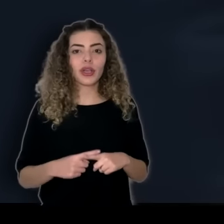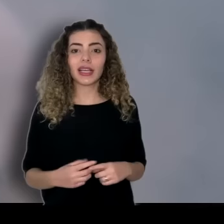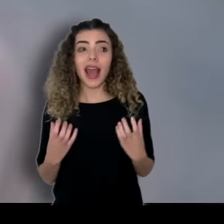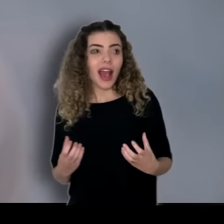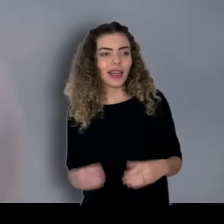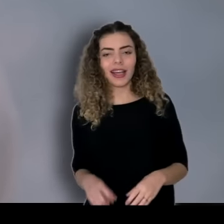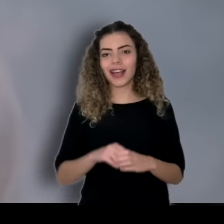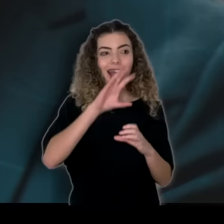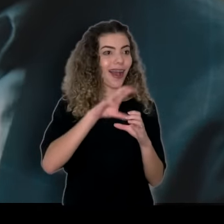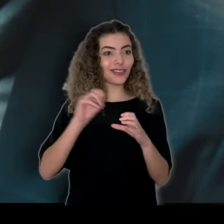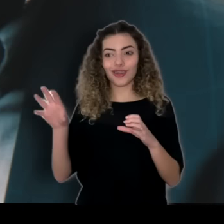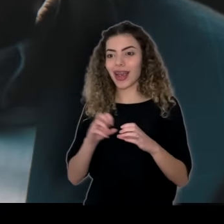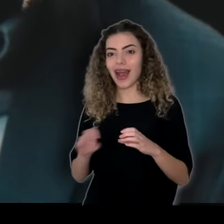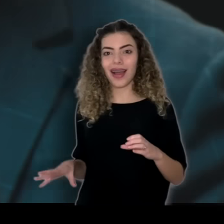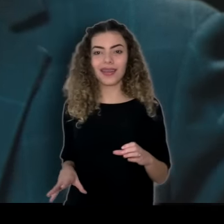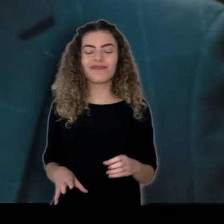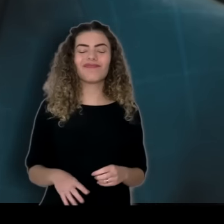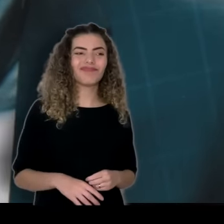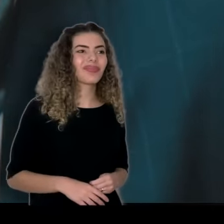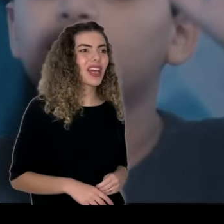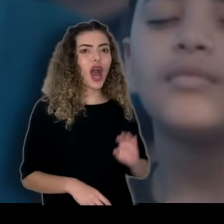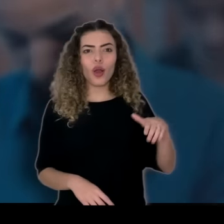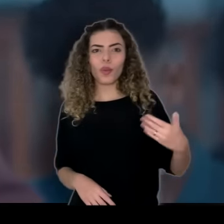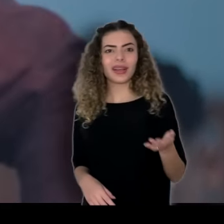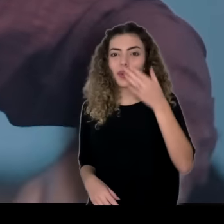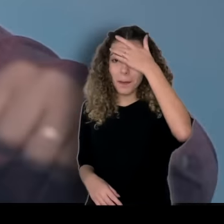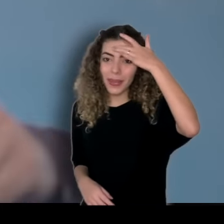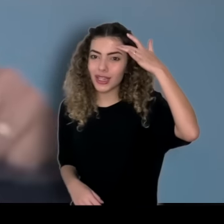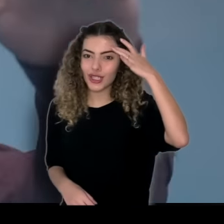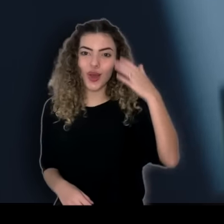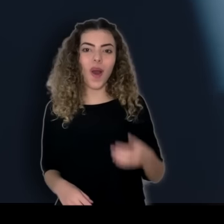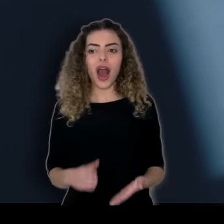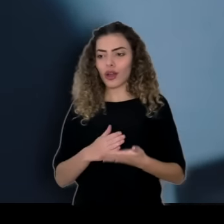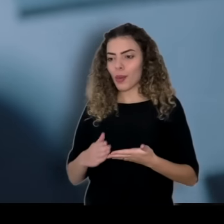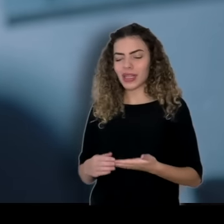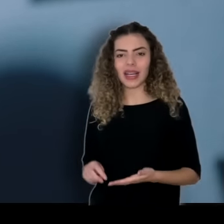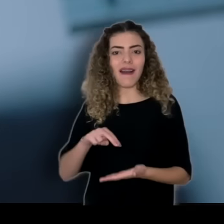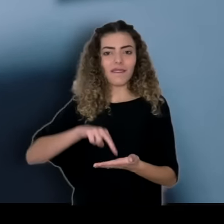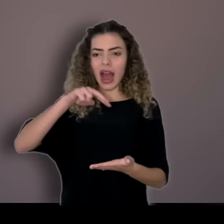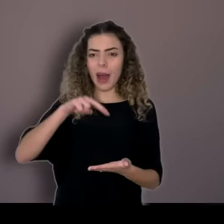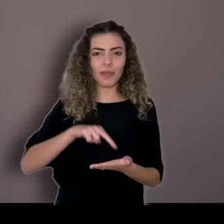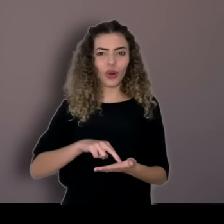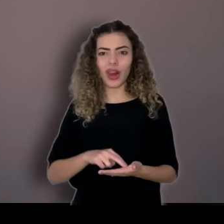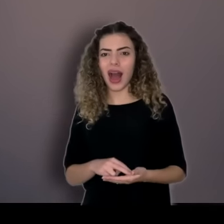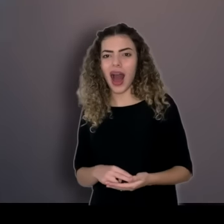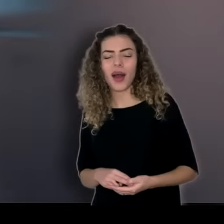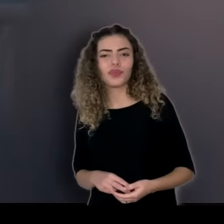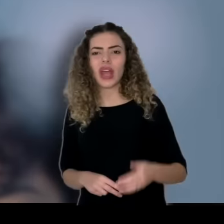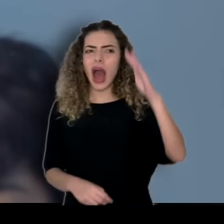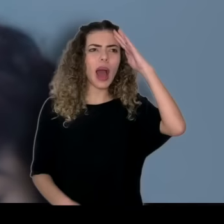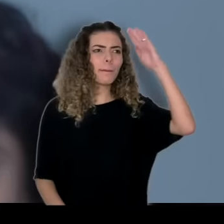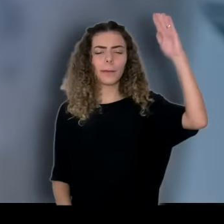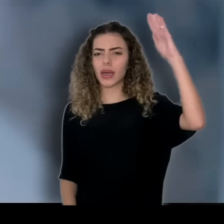Estava ansioso pra jogar papel pro ar Quando alguém pulava, papel ele jogava Quando alguém